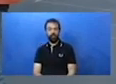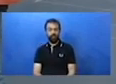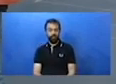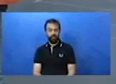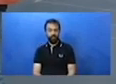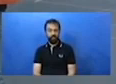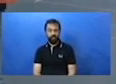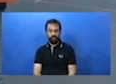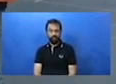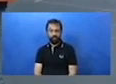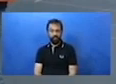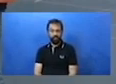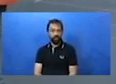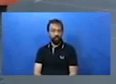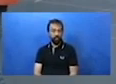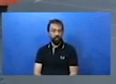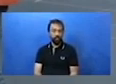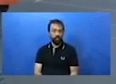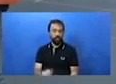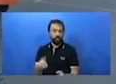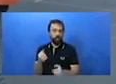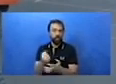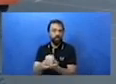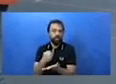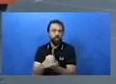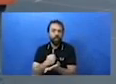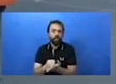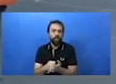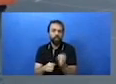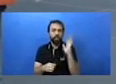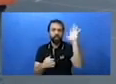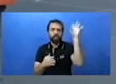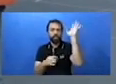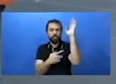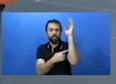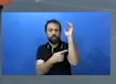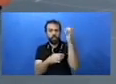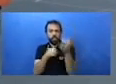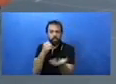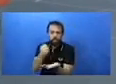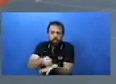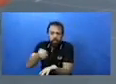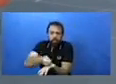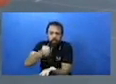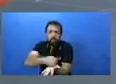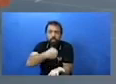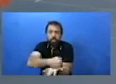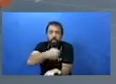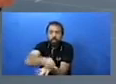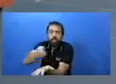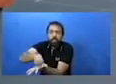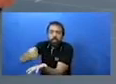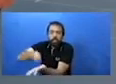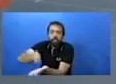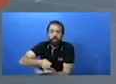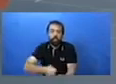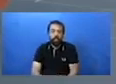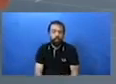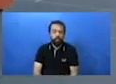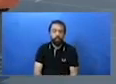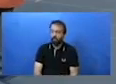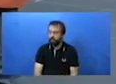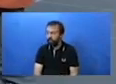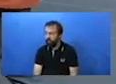Parece um carimbinho esculpido na madeira, que a pessoa prensa no papel, aperta no papel? Sim,